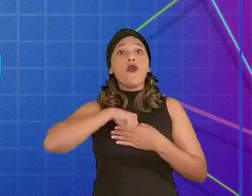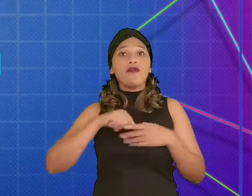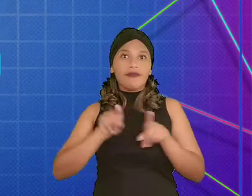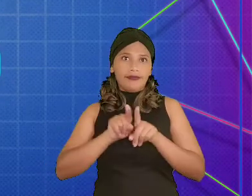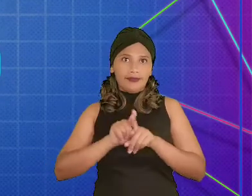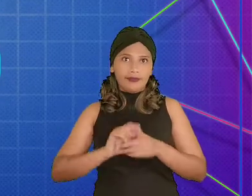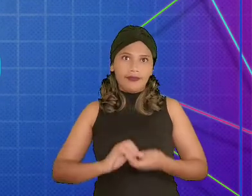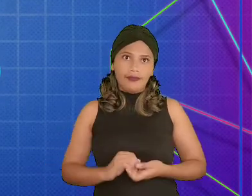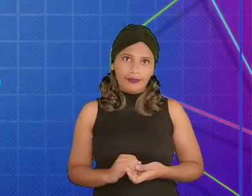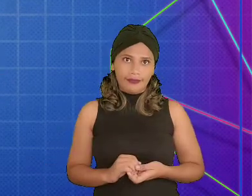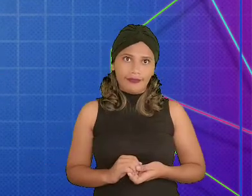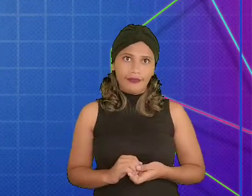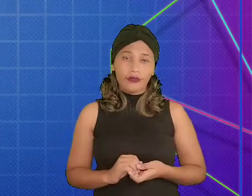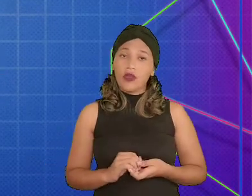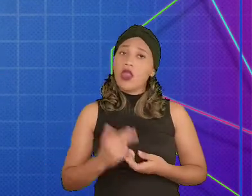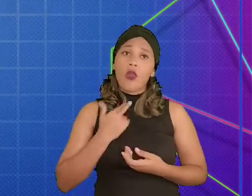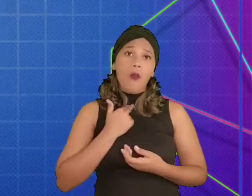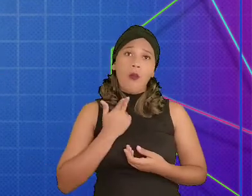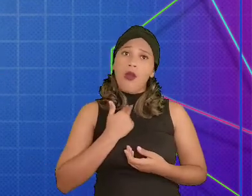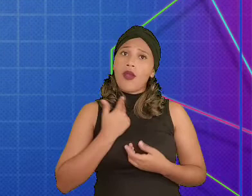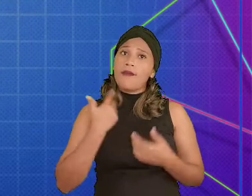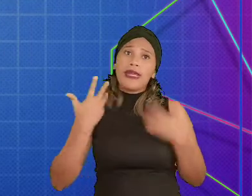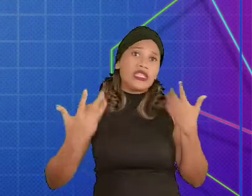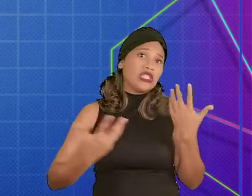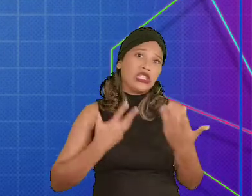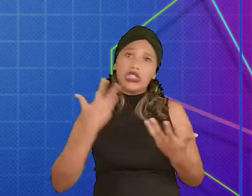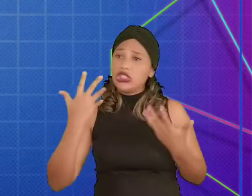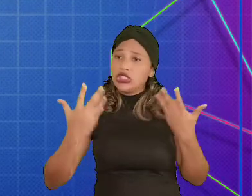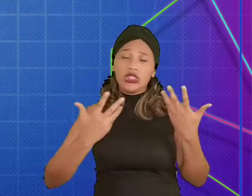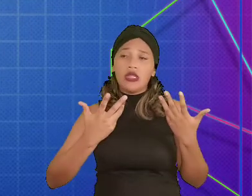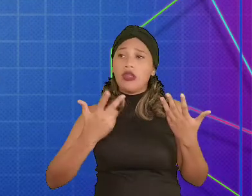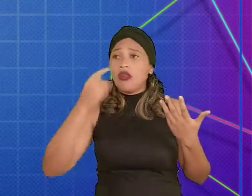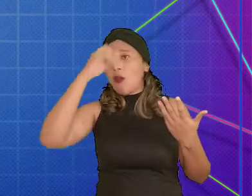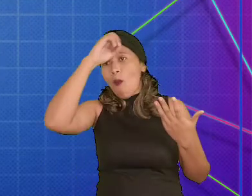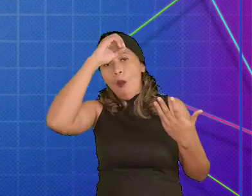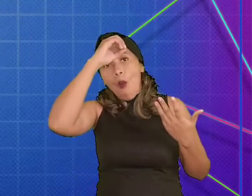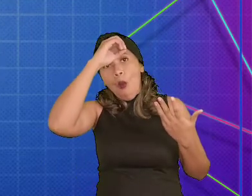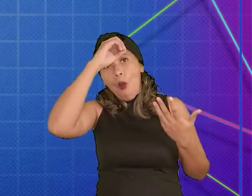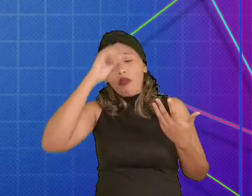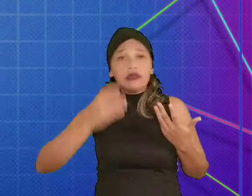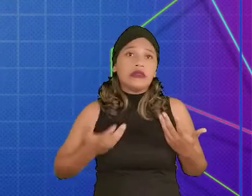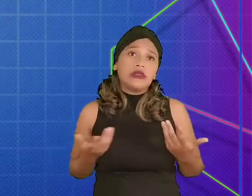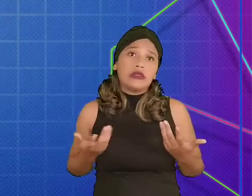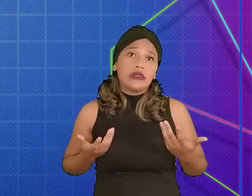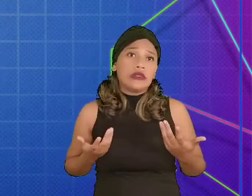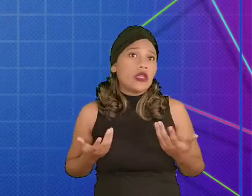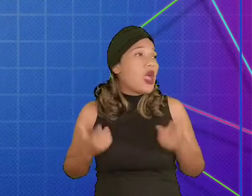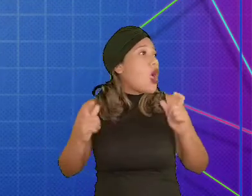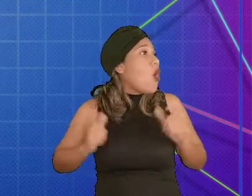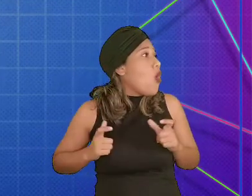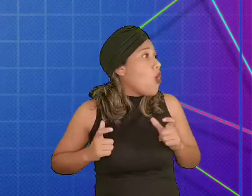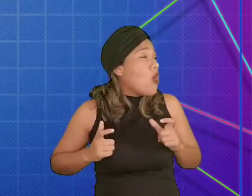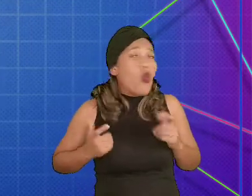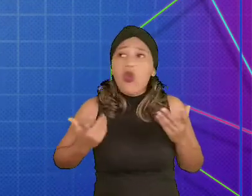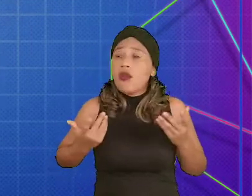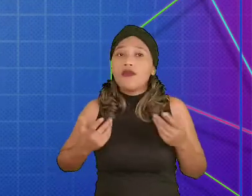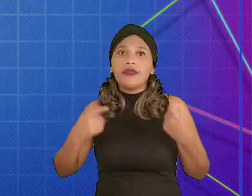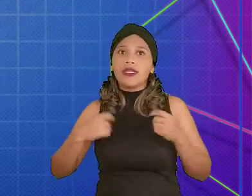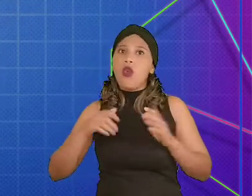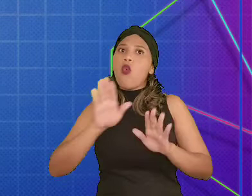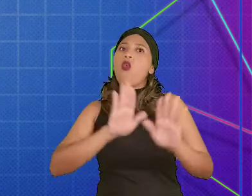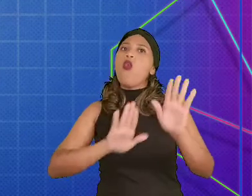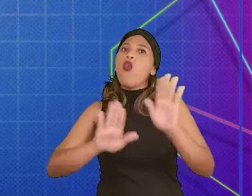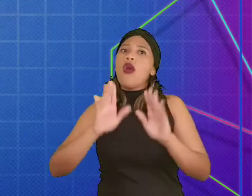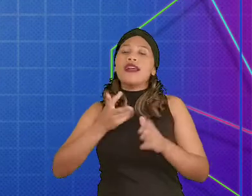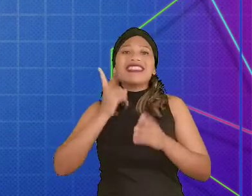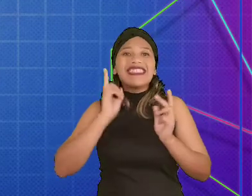intuitiva. O jogador não pode se ver perdido, sem saber para onde ir ou sem saber onde encontrar a dica para saber onde ir. Você tem que ter um